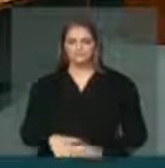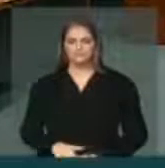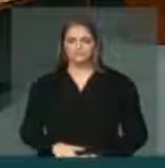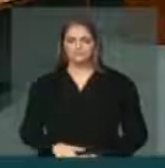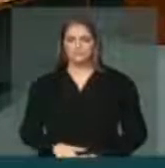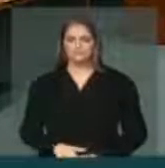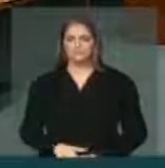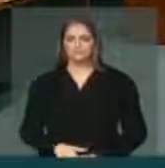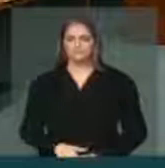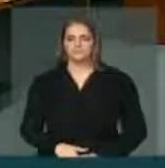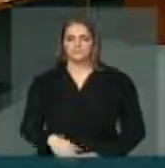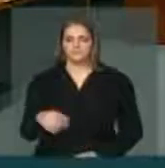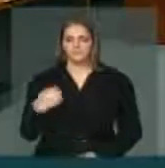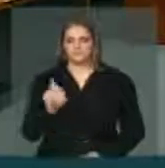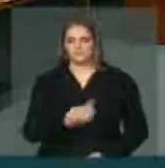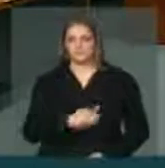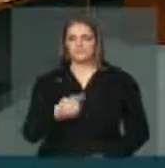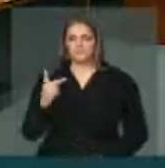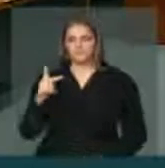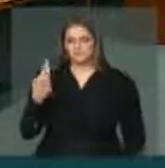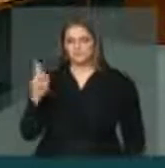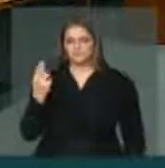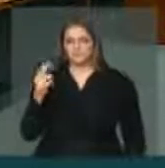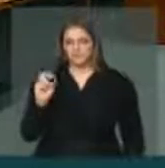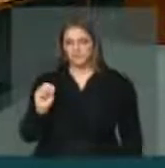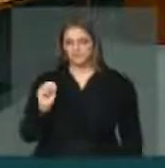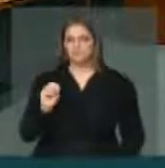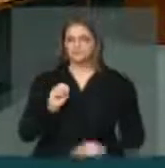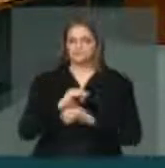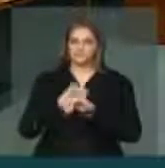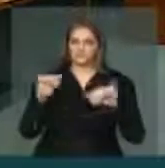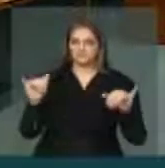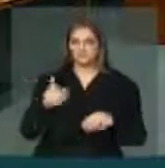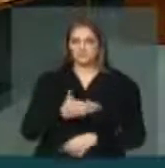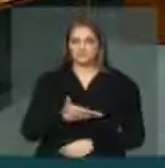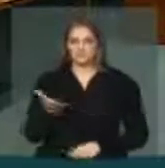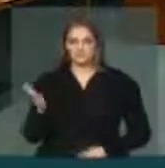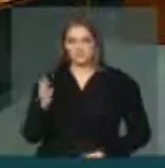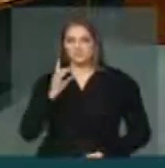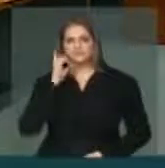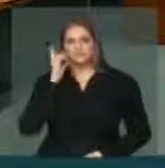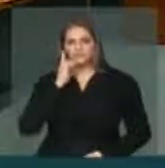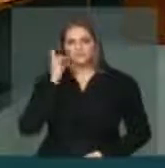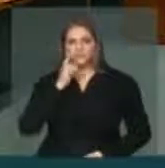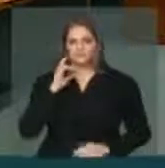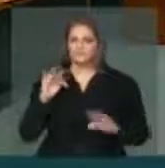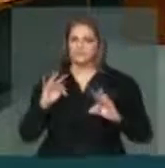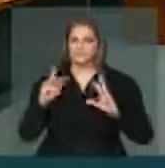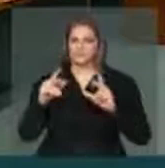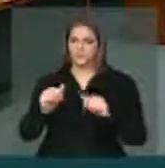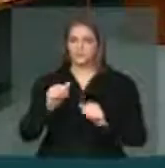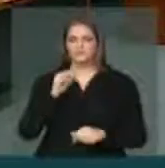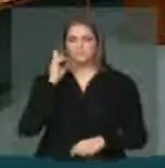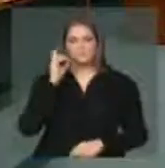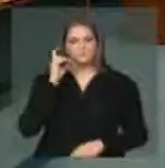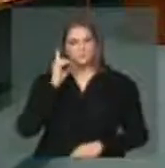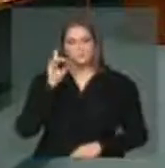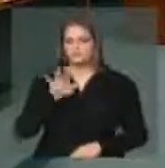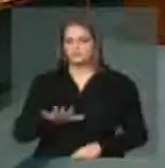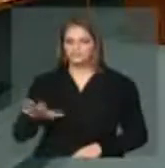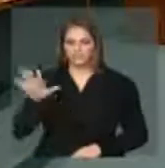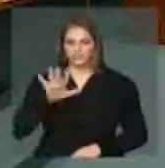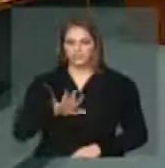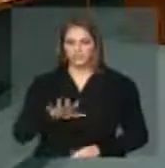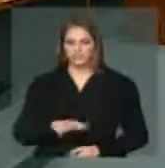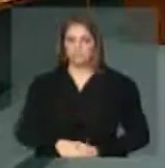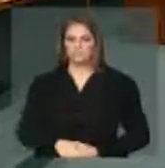nós do PHS queremos conclamar aos senhores deputados dessa comissão e a todos os deputados em geral,